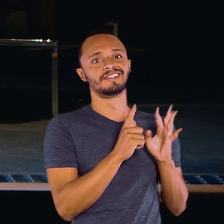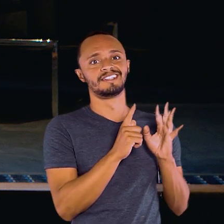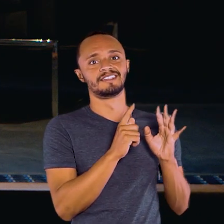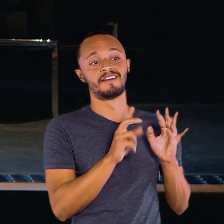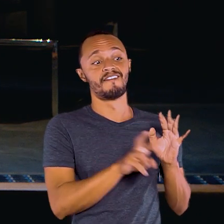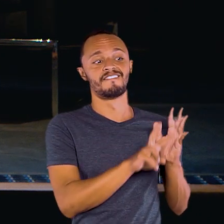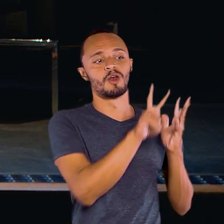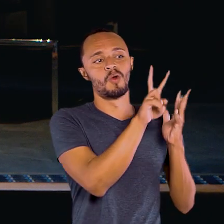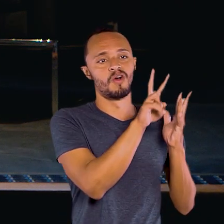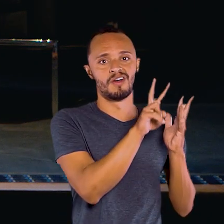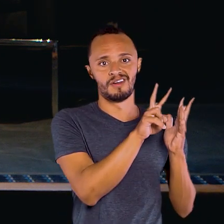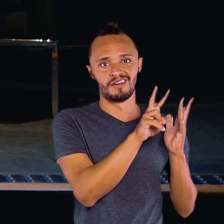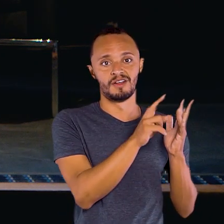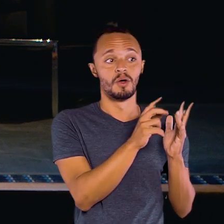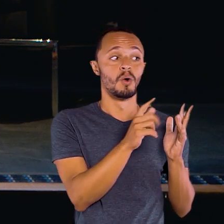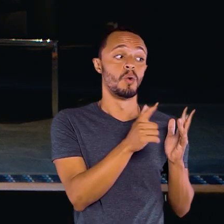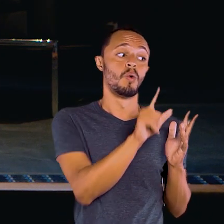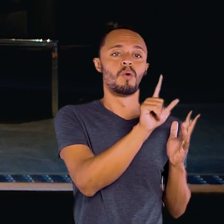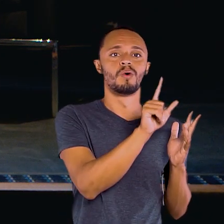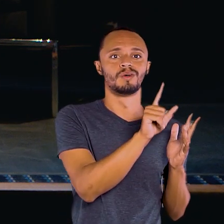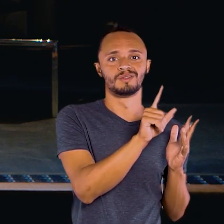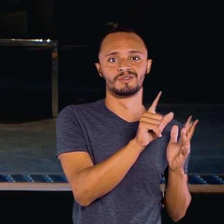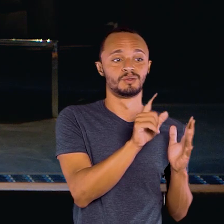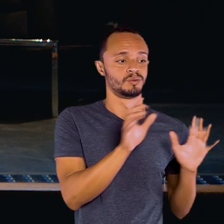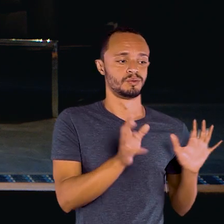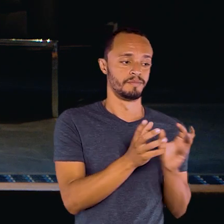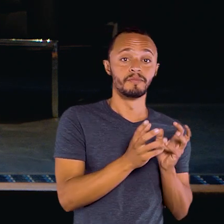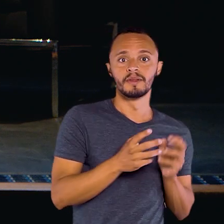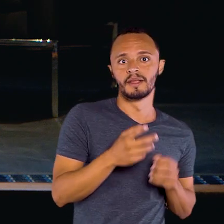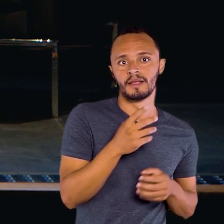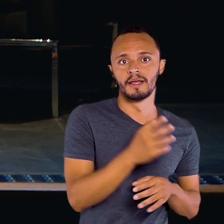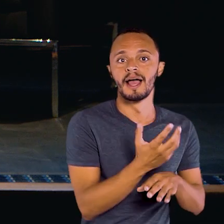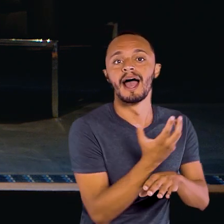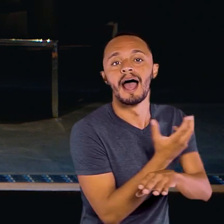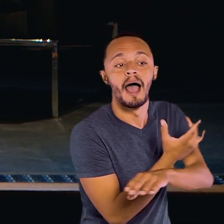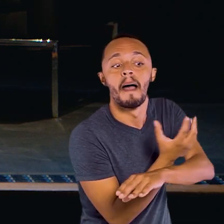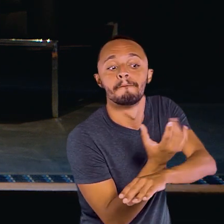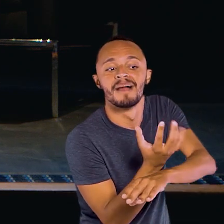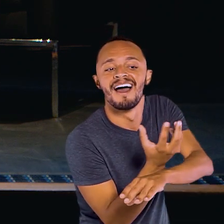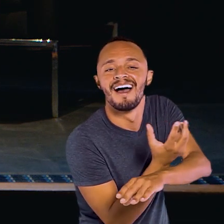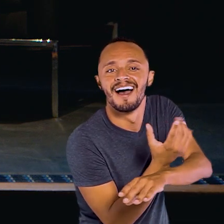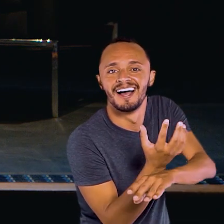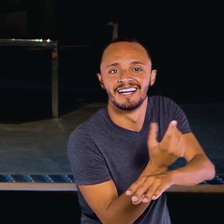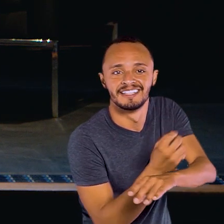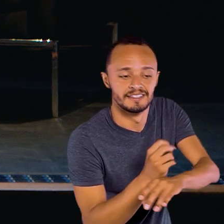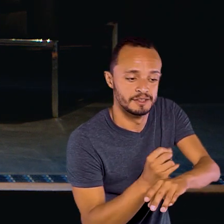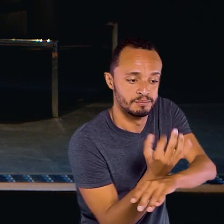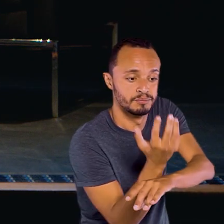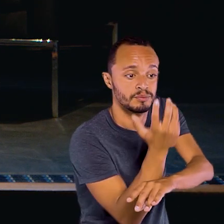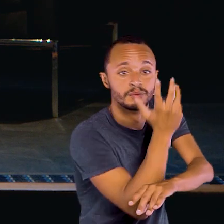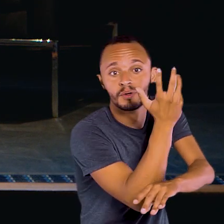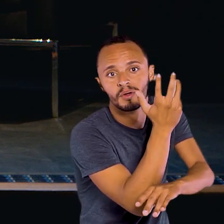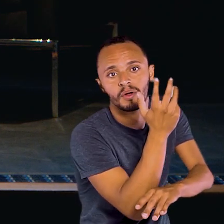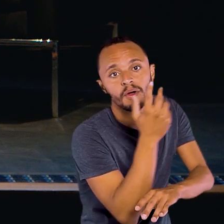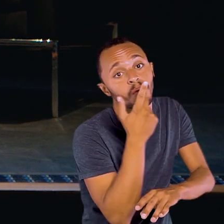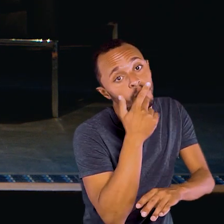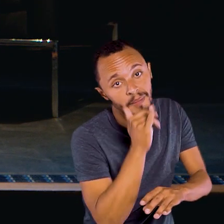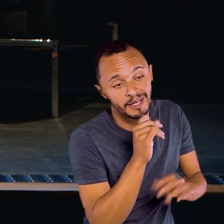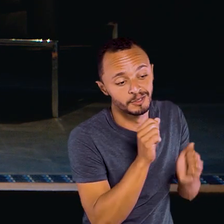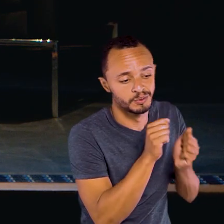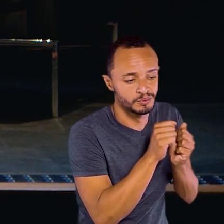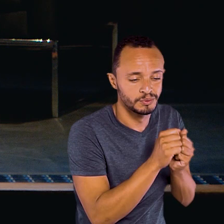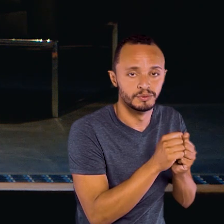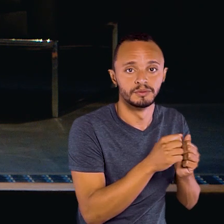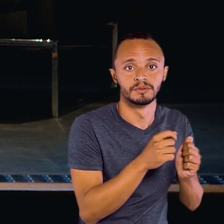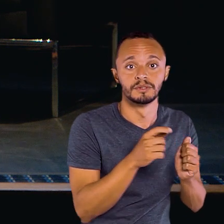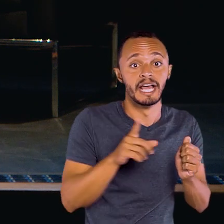da Eunice, a planta, a goiabeira que ela plantou com o pai, é o cantinho dos santos lá da